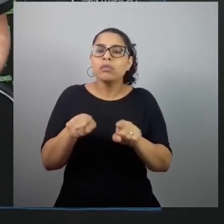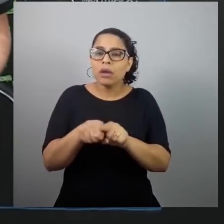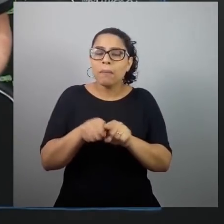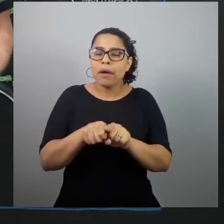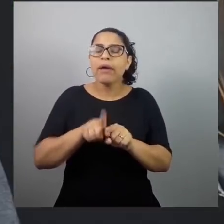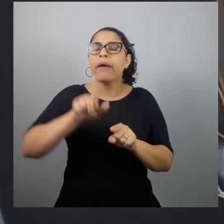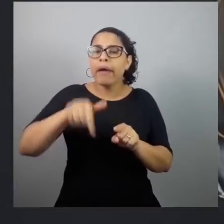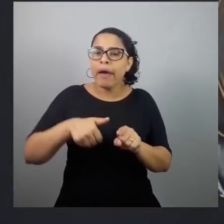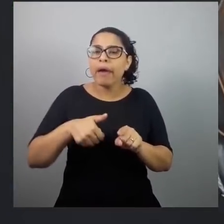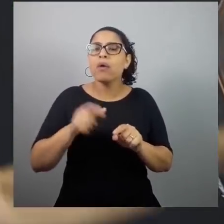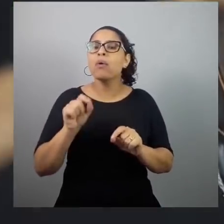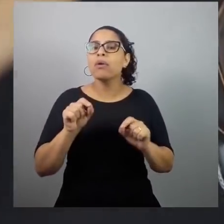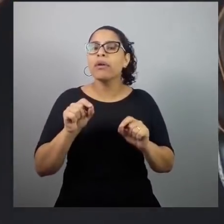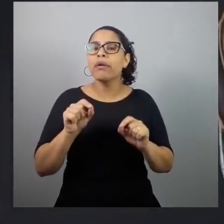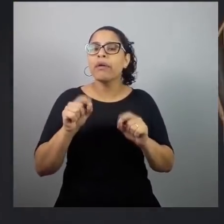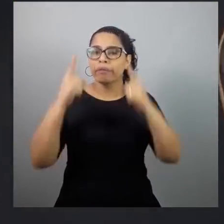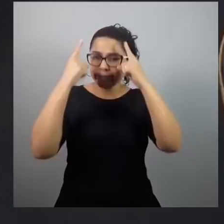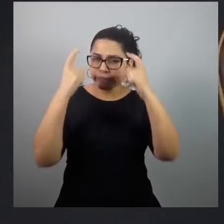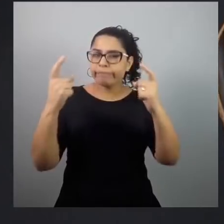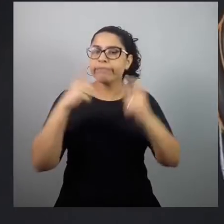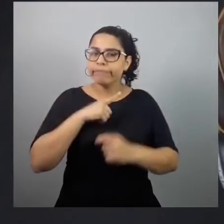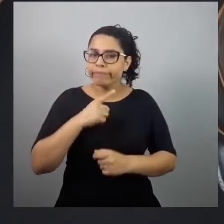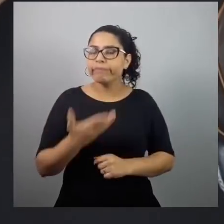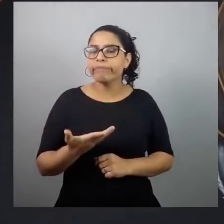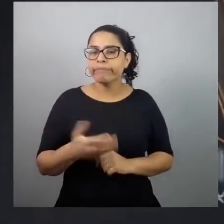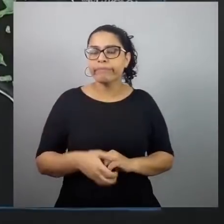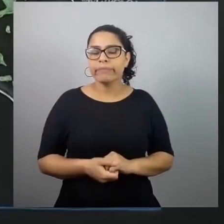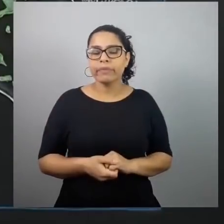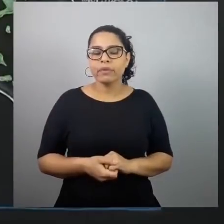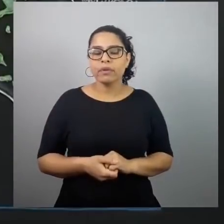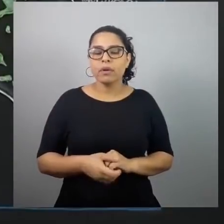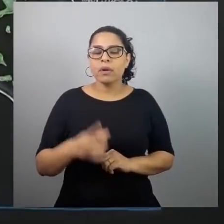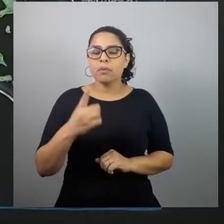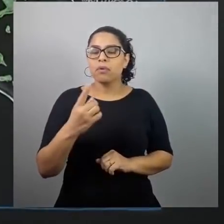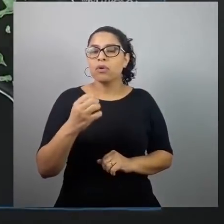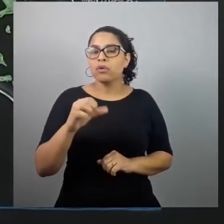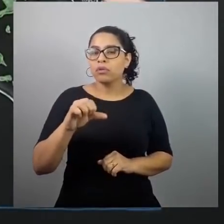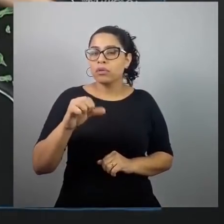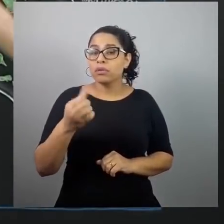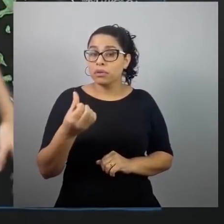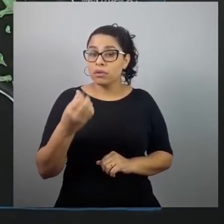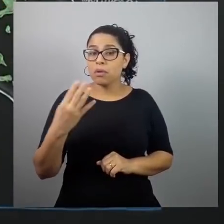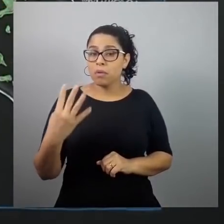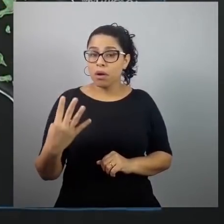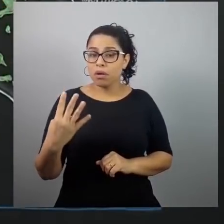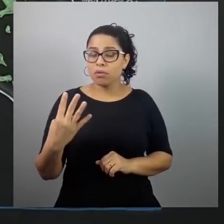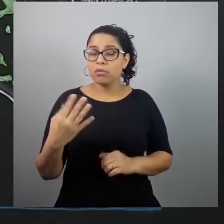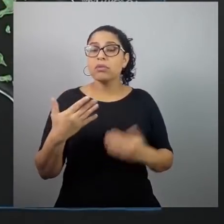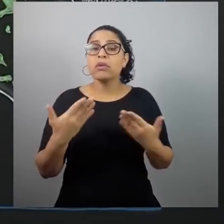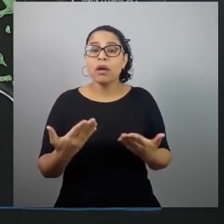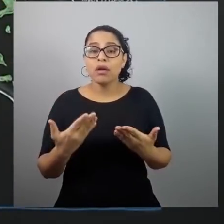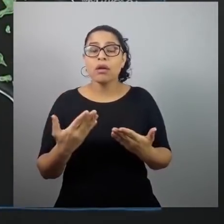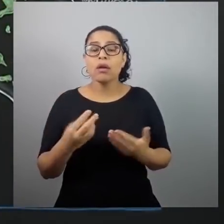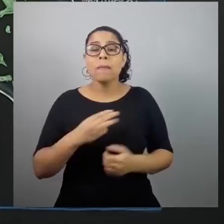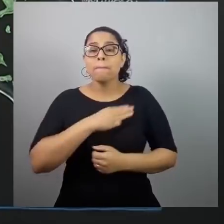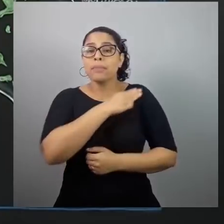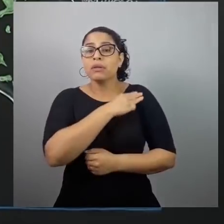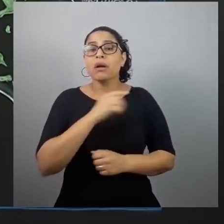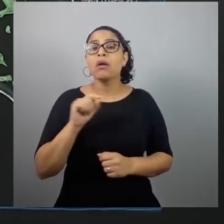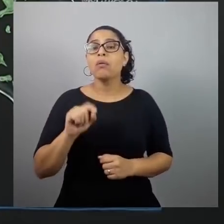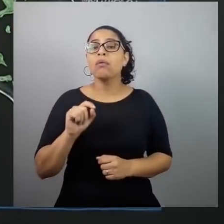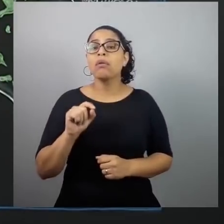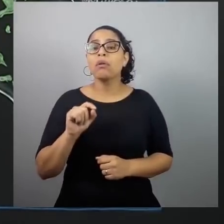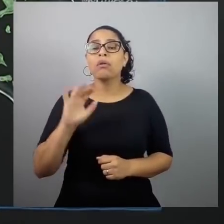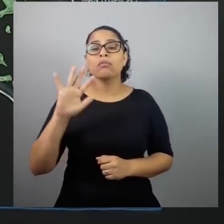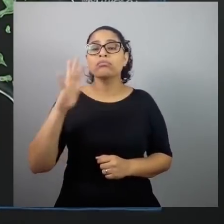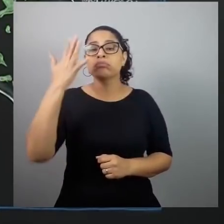bastante violento. Depois desse período que a gente está tratando aqui, em 64, a ditadura militar ela retomou